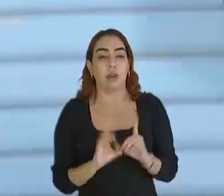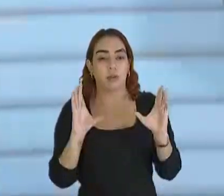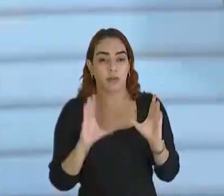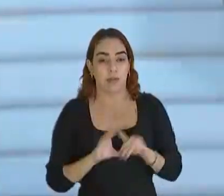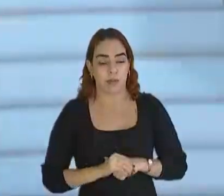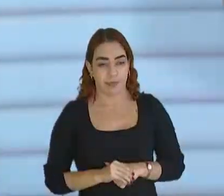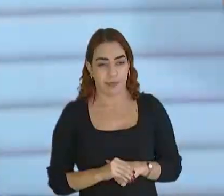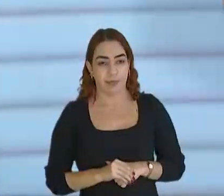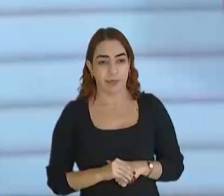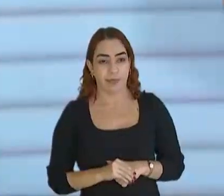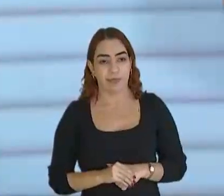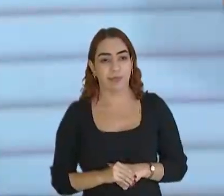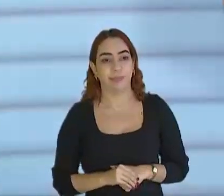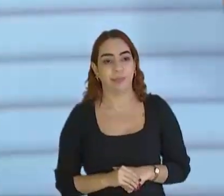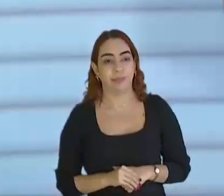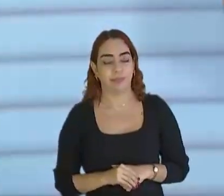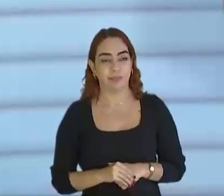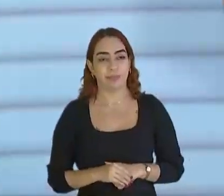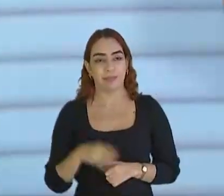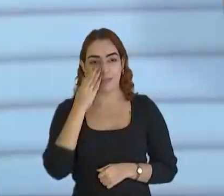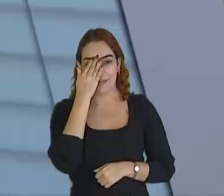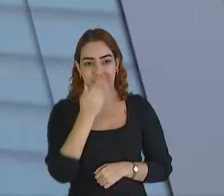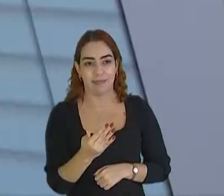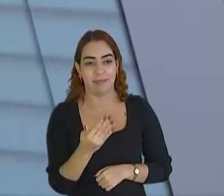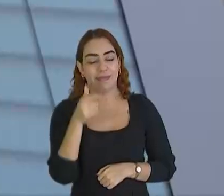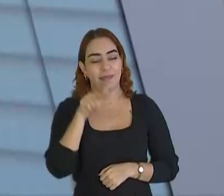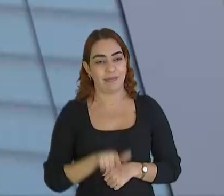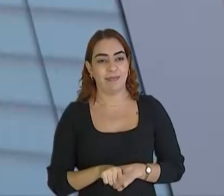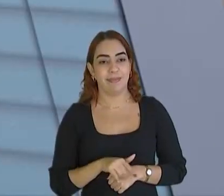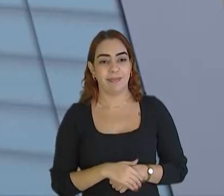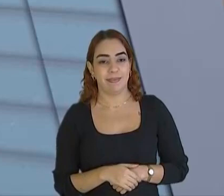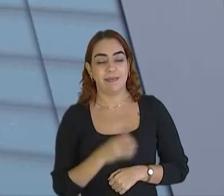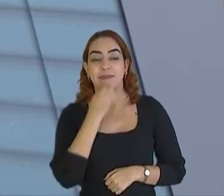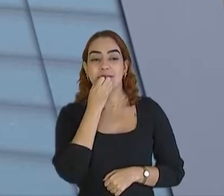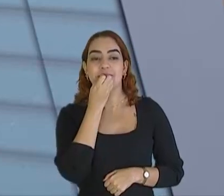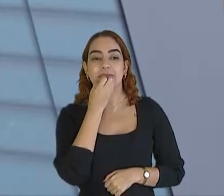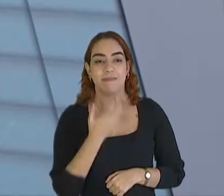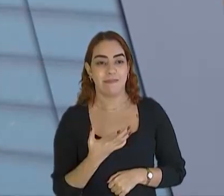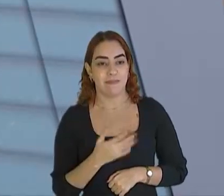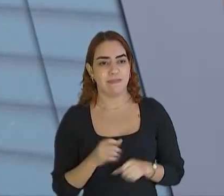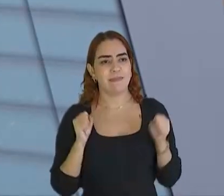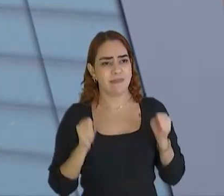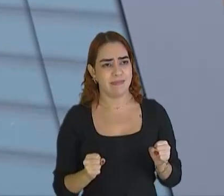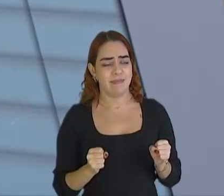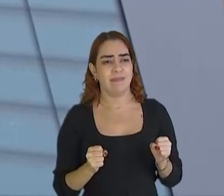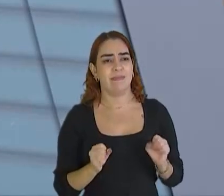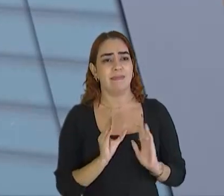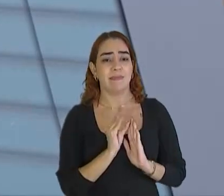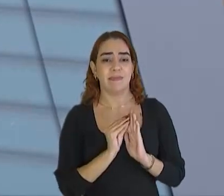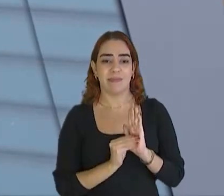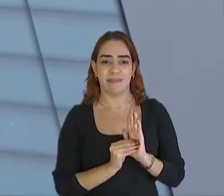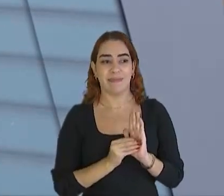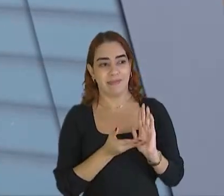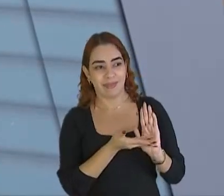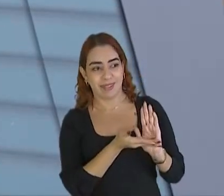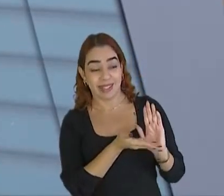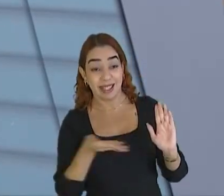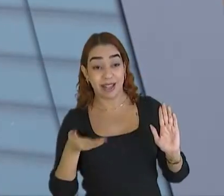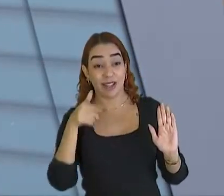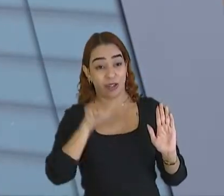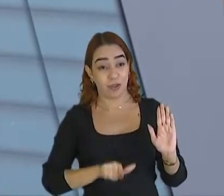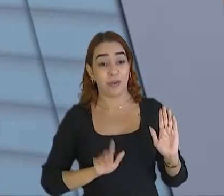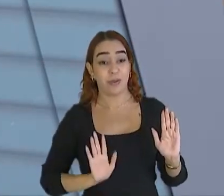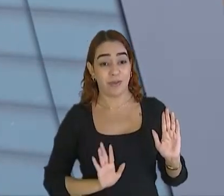dignidade. Deputado Renato Roseno, muito obrigado mais uma vez, é muito bom. A gente podia fazer uma série de programas, vou falar com a Eleni, mas é sempre bom